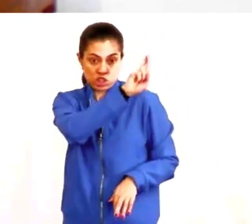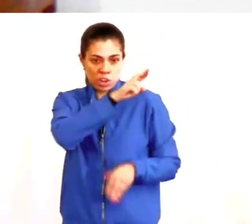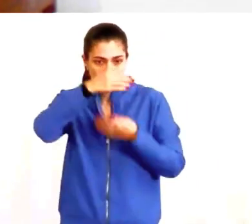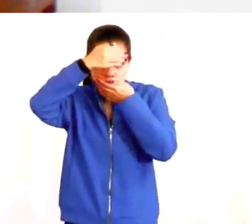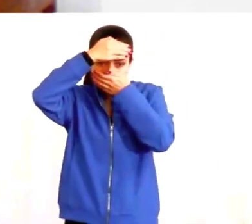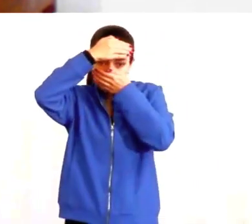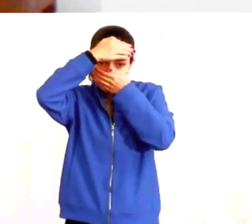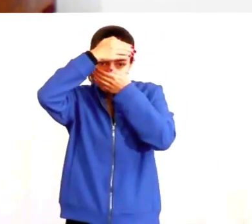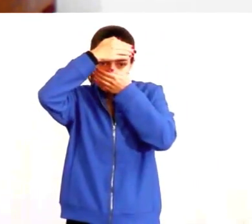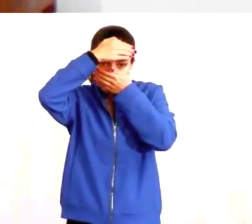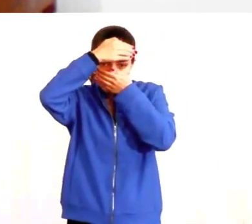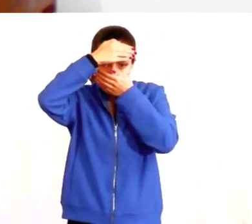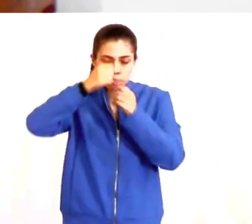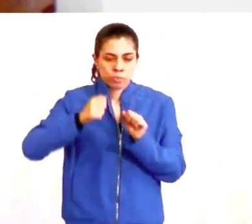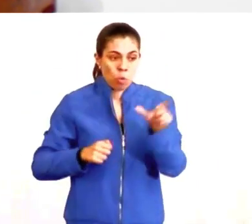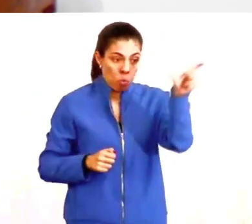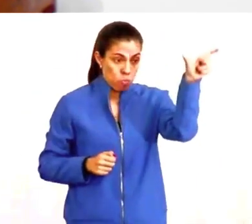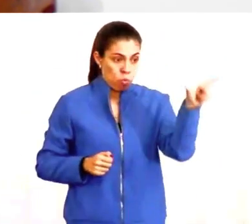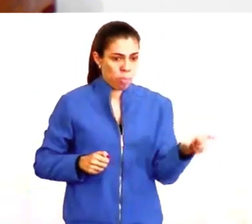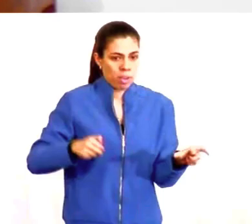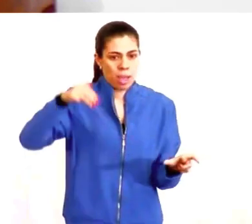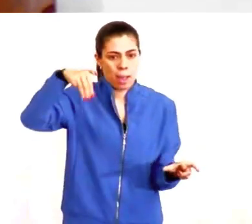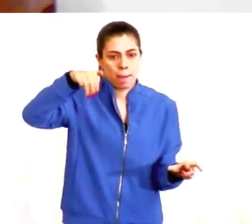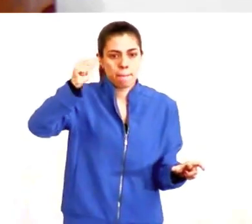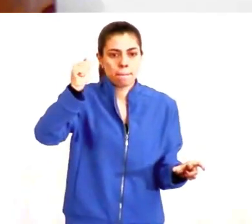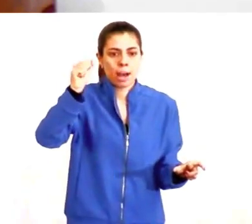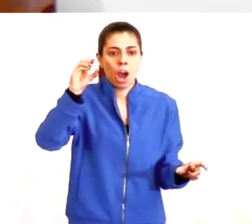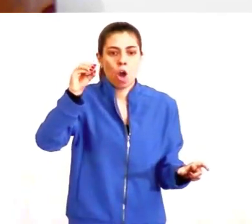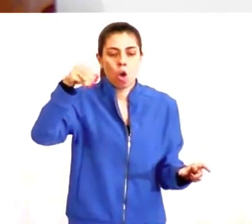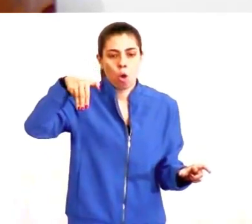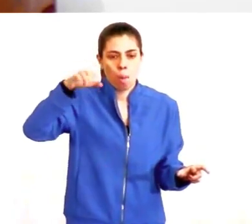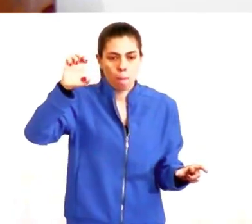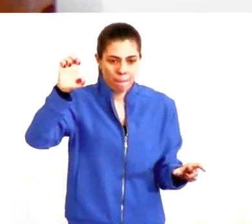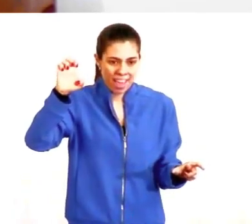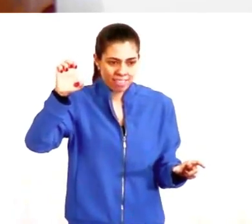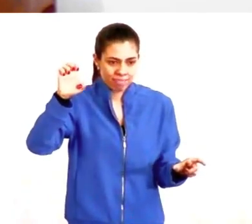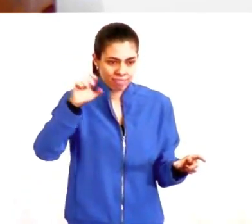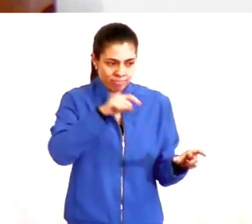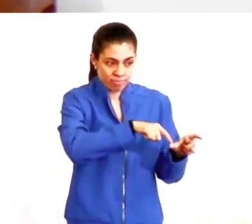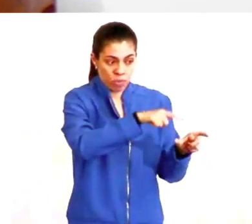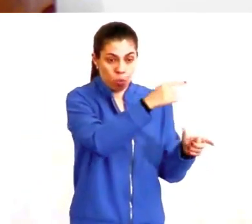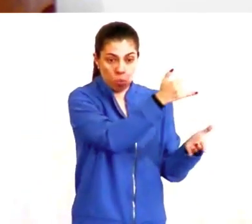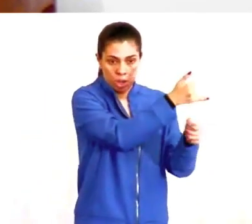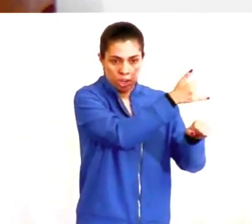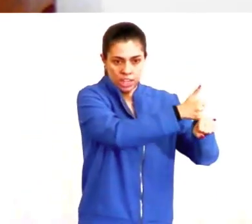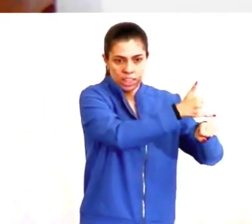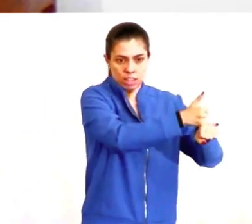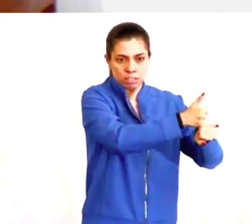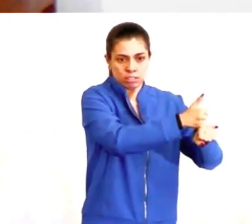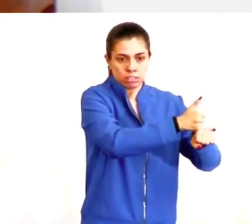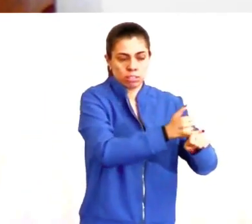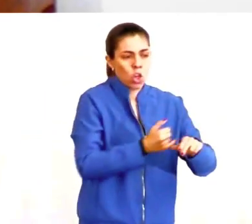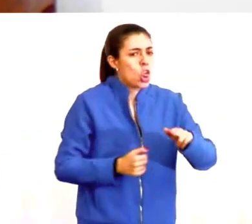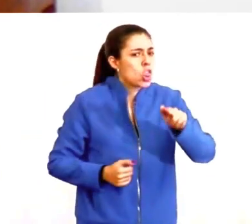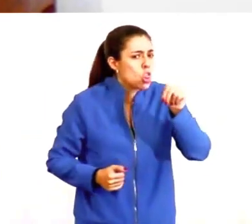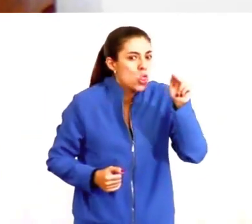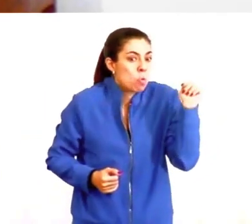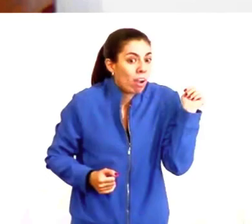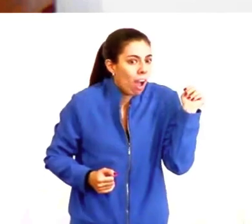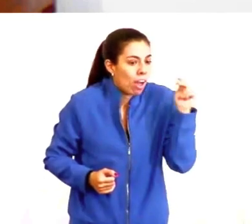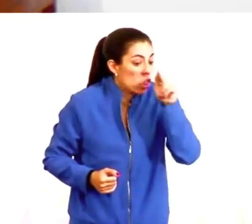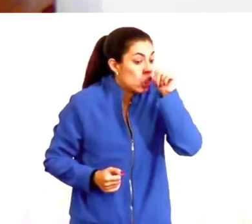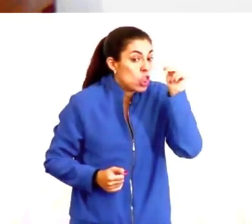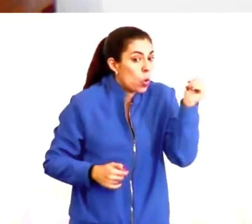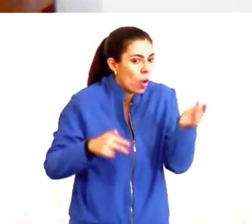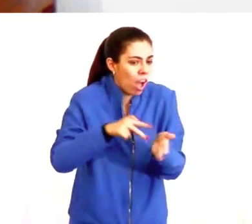profeta e ele tem ensinamentos importantes para todo o segmento islâmico, mas Maomé está